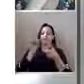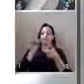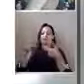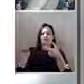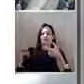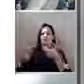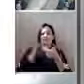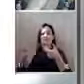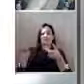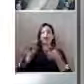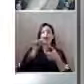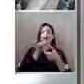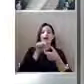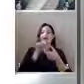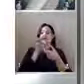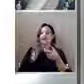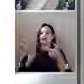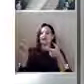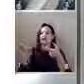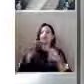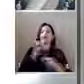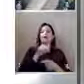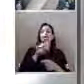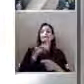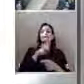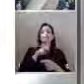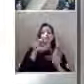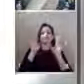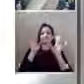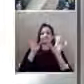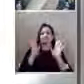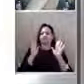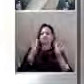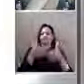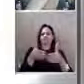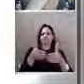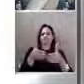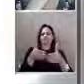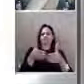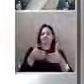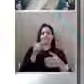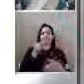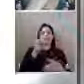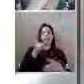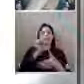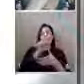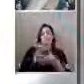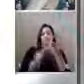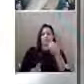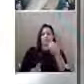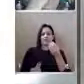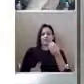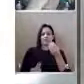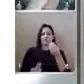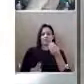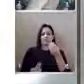Esse repertório, por sua vez, ele é do tipo especial, restrito, tá? Ele é bilíngue,